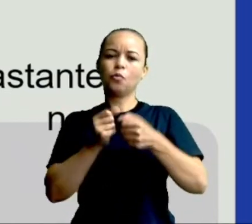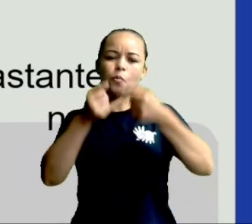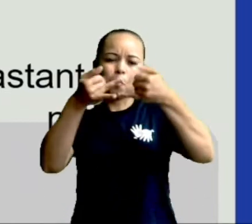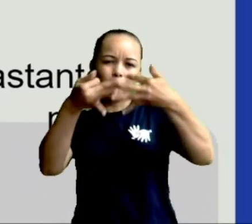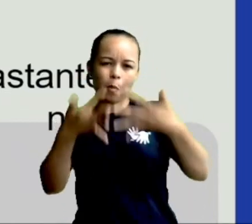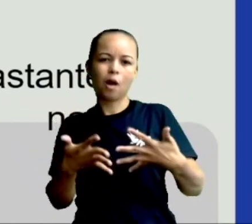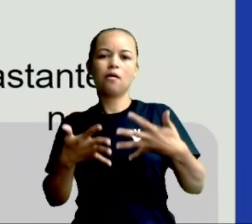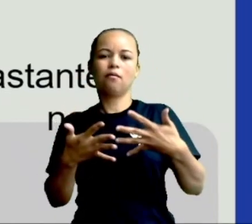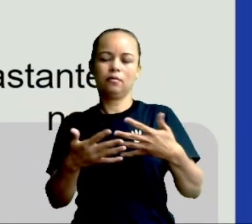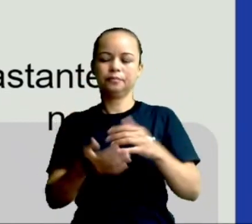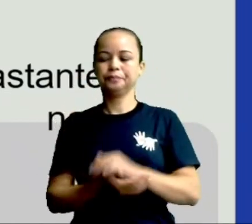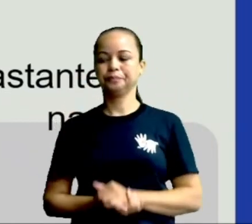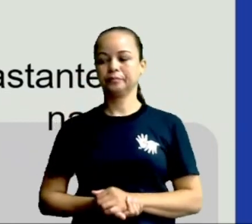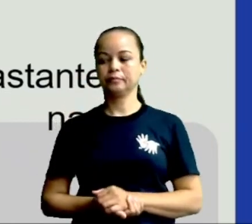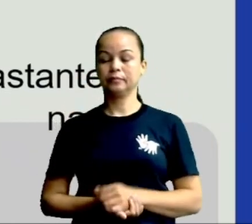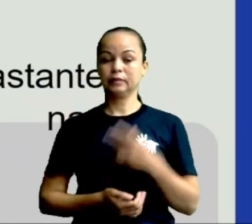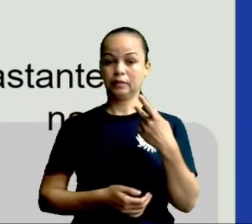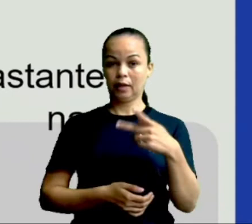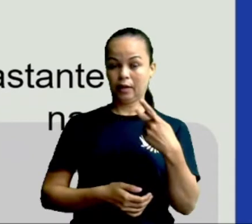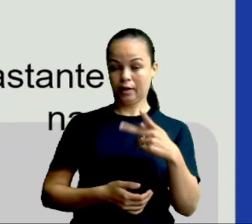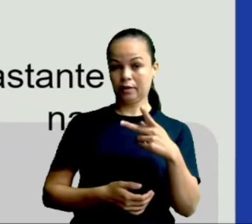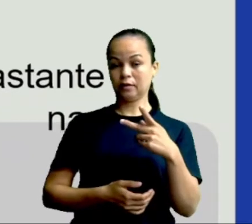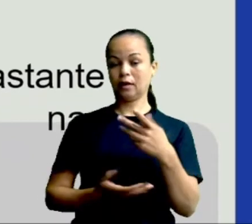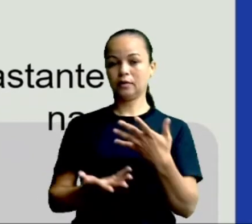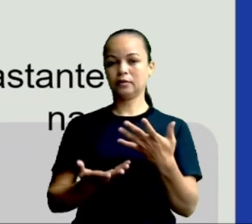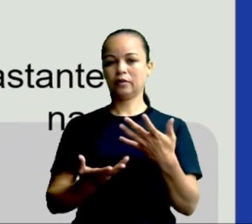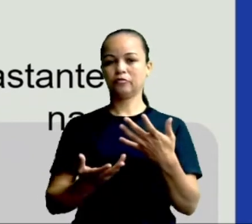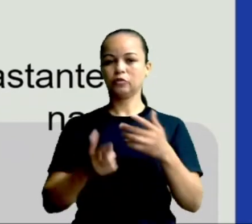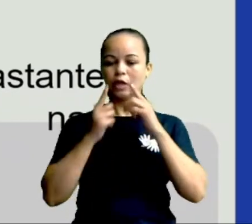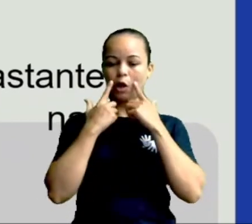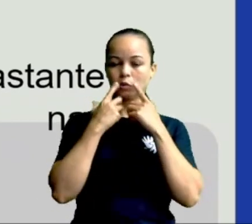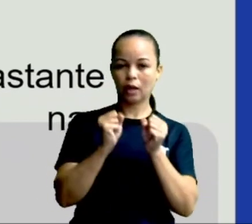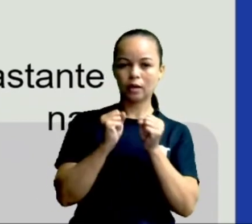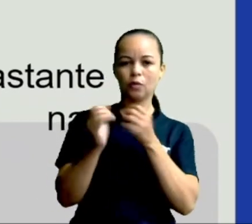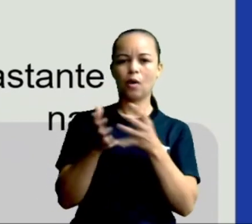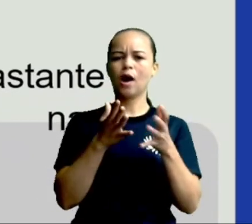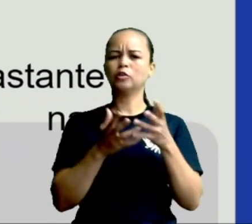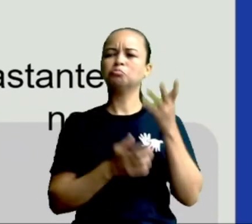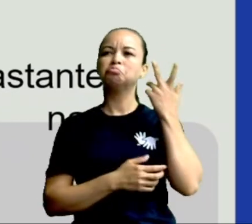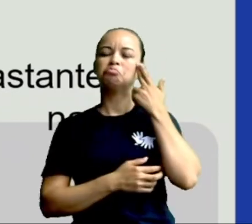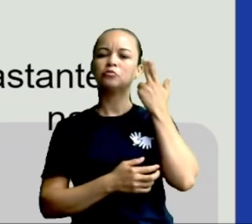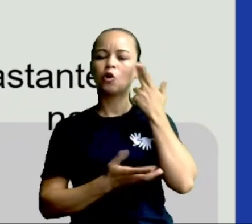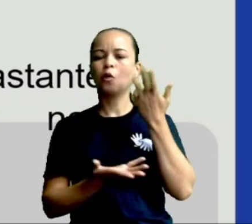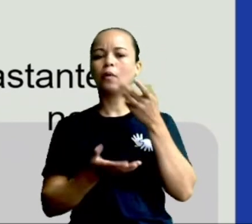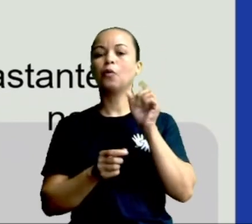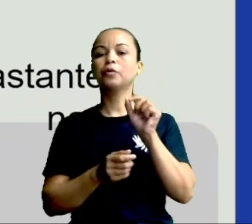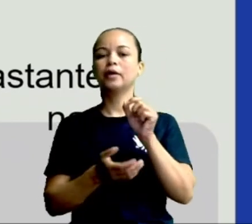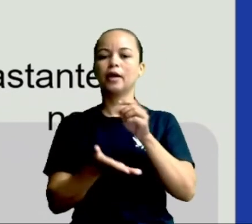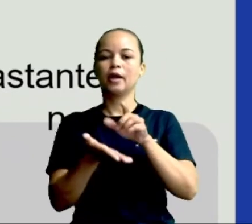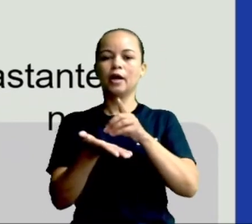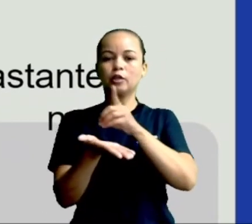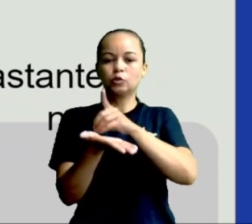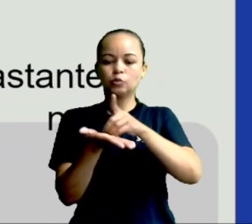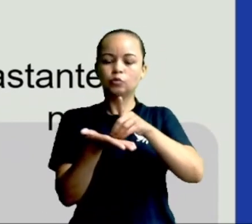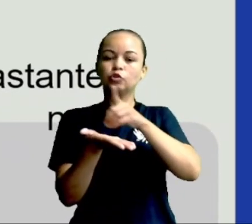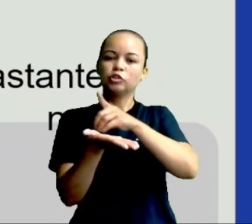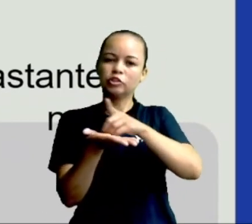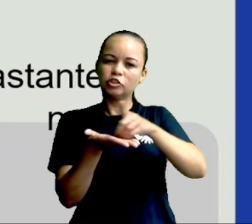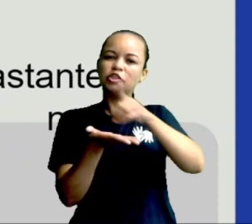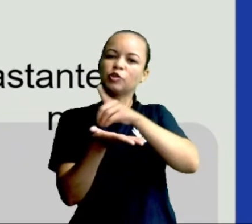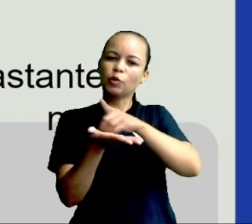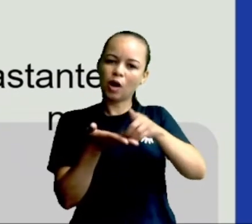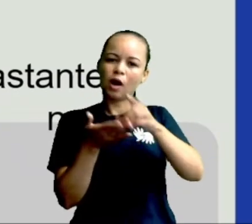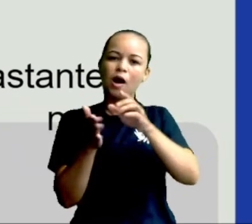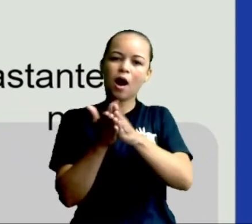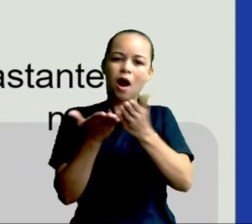explicação. Essa função da linguagem ela é muito comum nos dicionários que mostram o significado